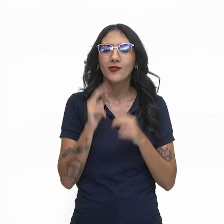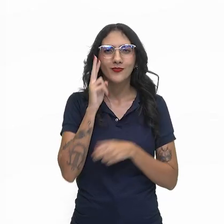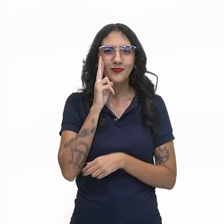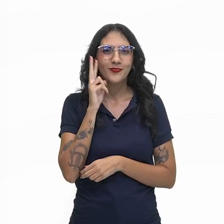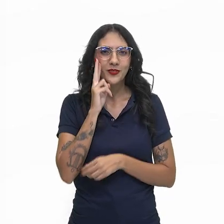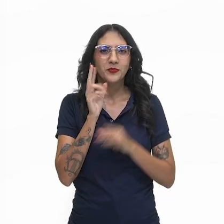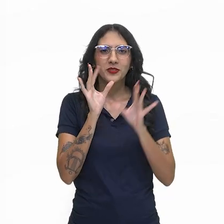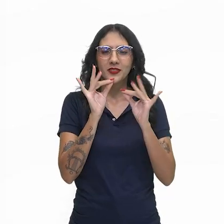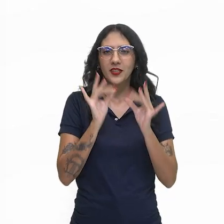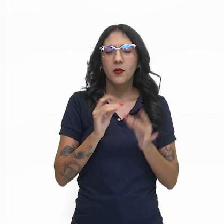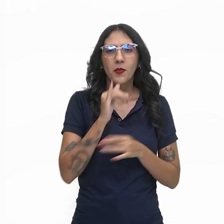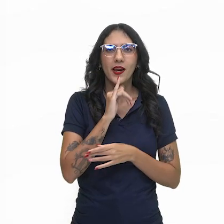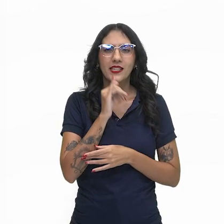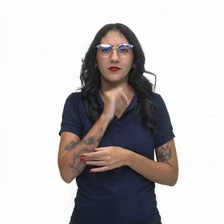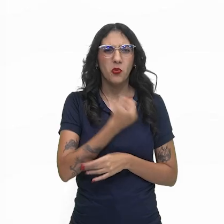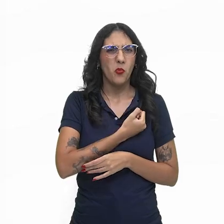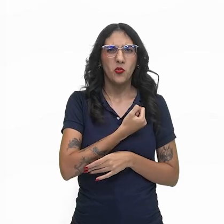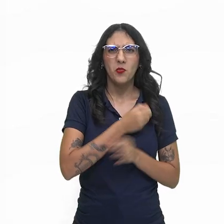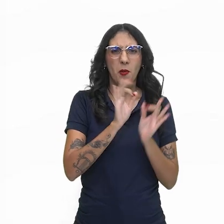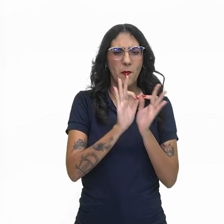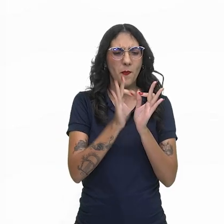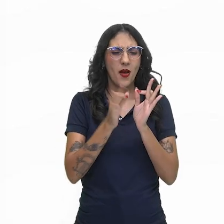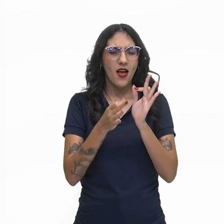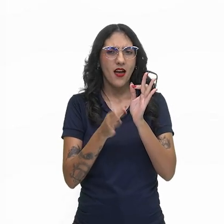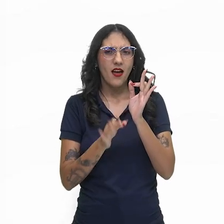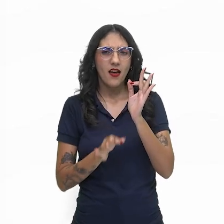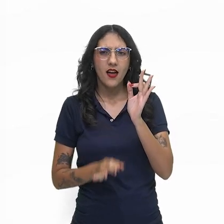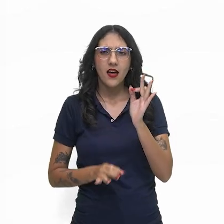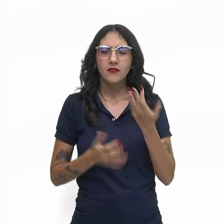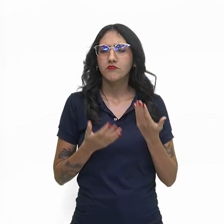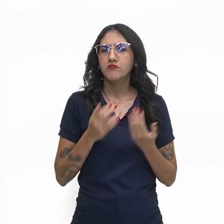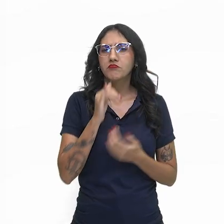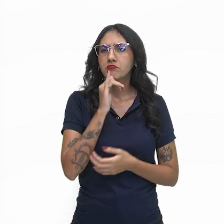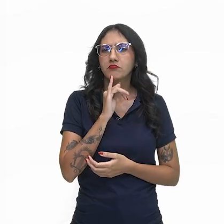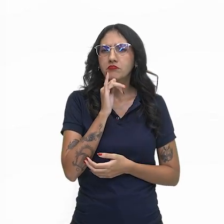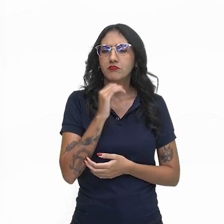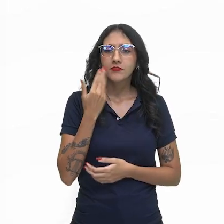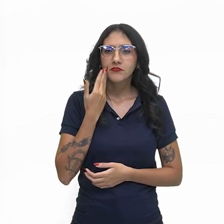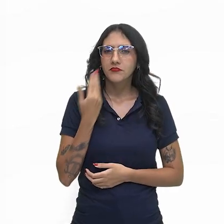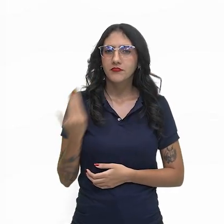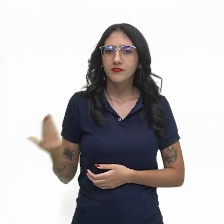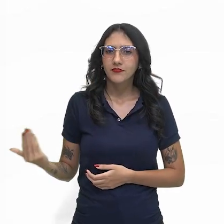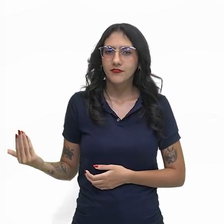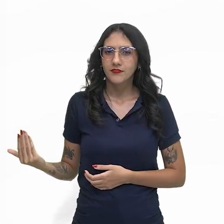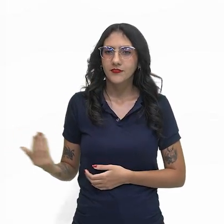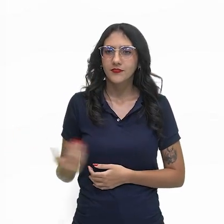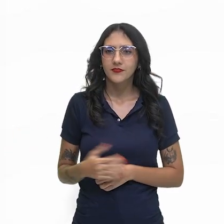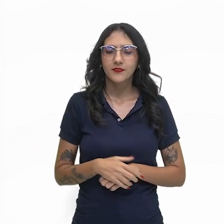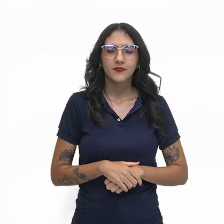falei. Eu tinha um número imenso, como, por exemplo, aqui, ó,